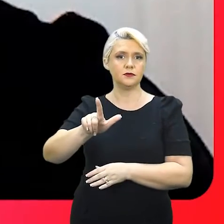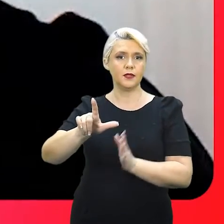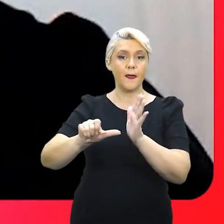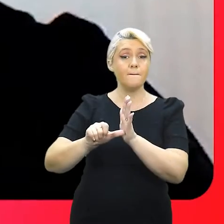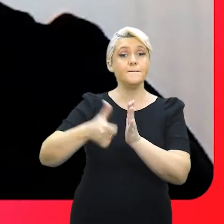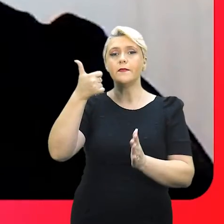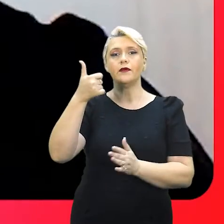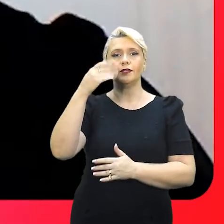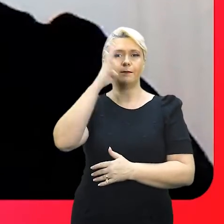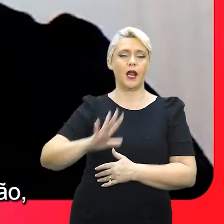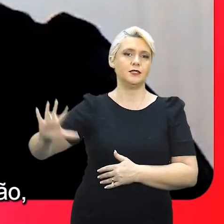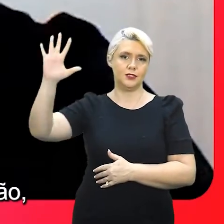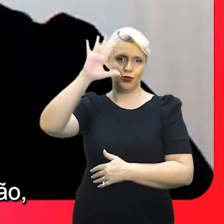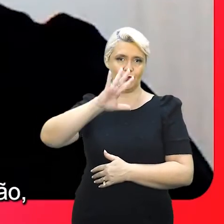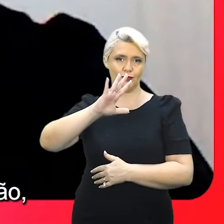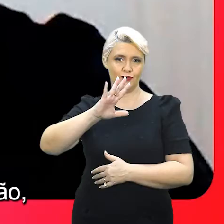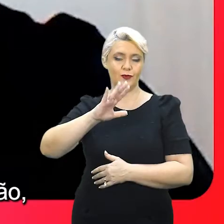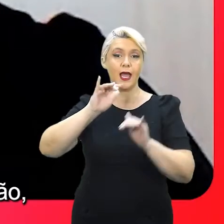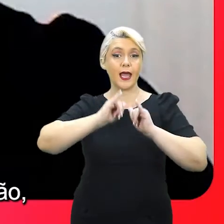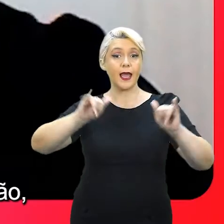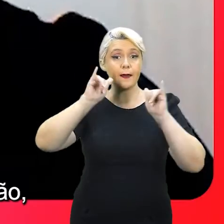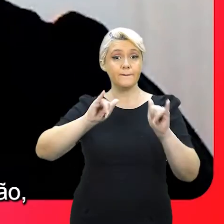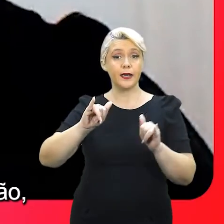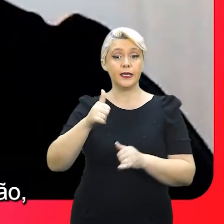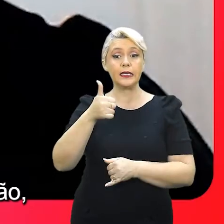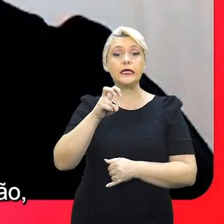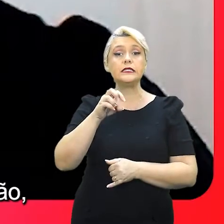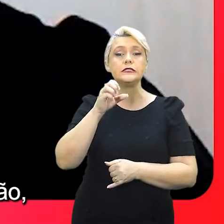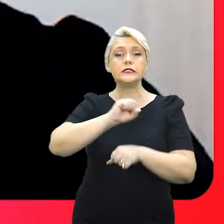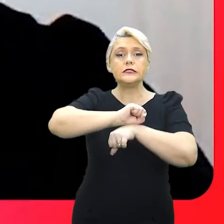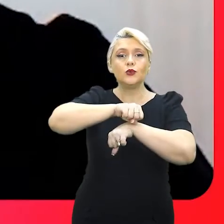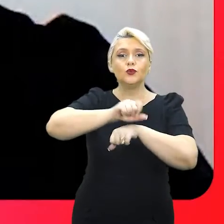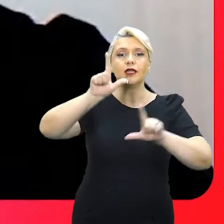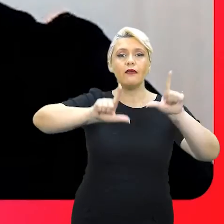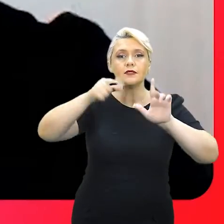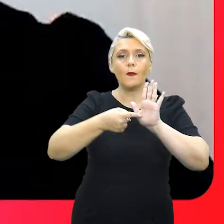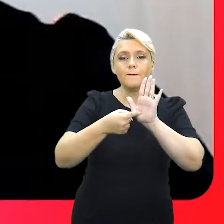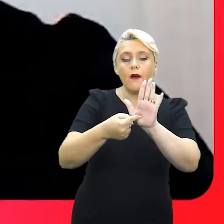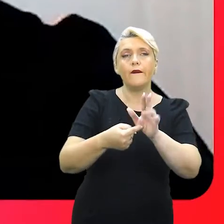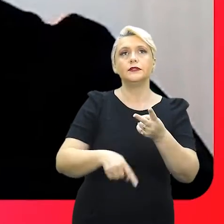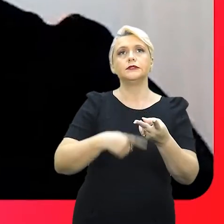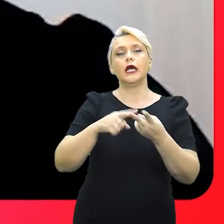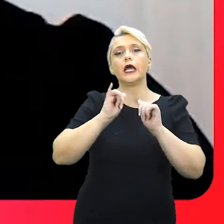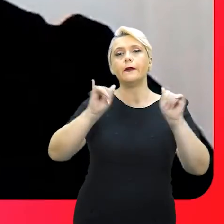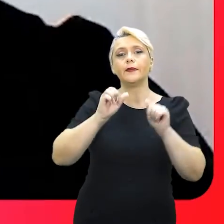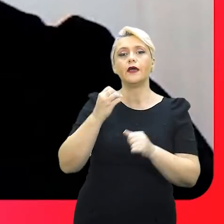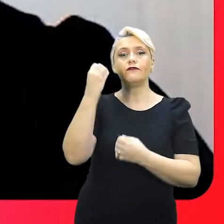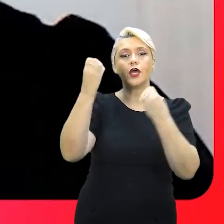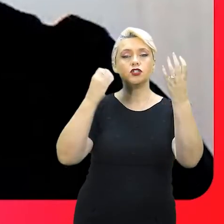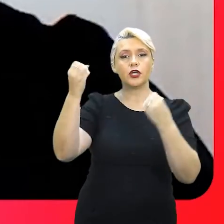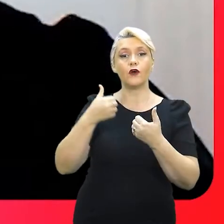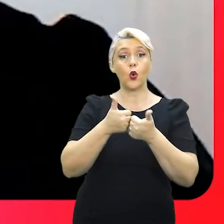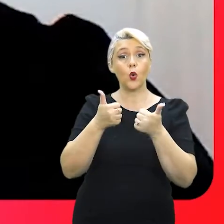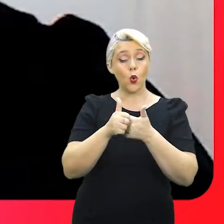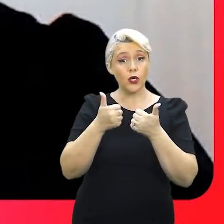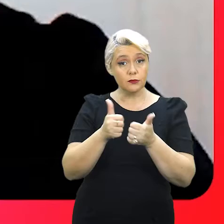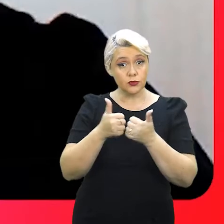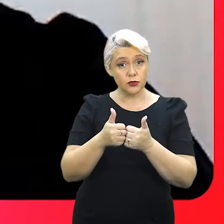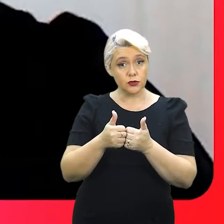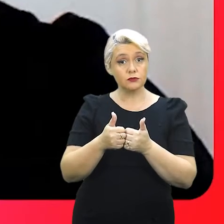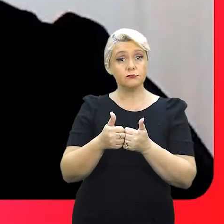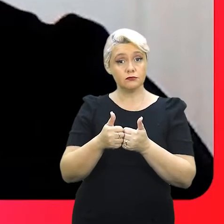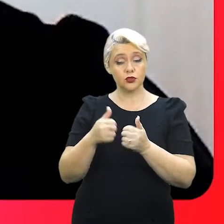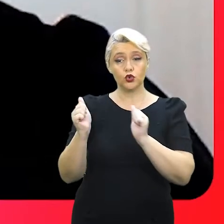inédita no Brasil, né? Uma campanha com 15 segundos de televisão, uma campanha em que eu viajava de ônibus com o